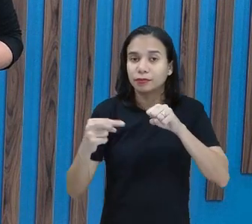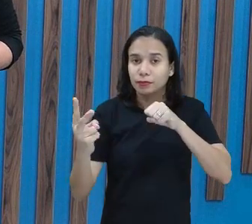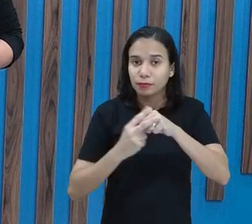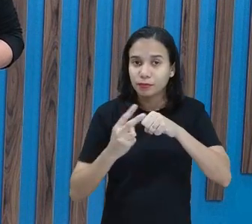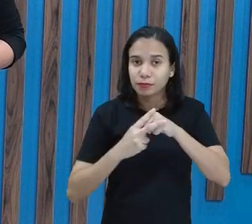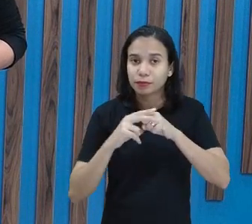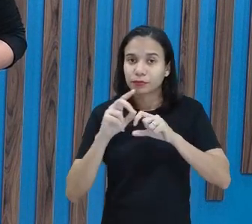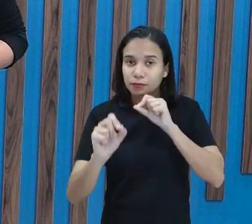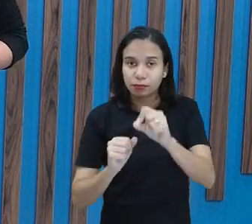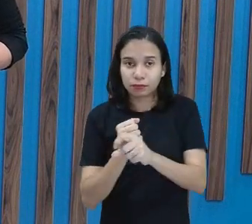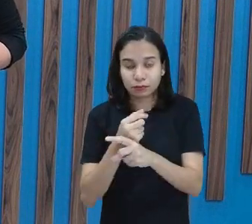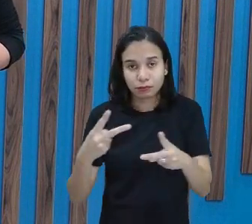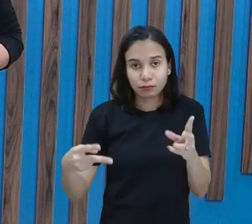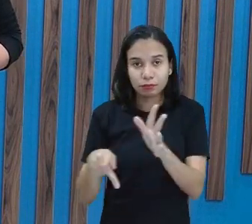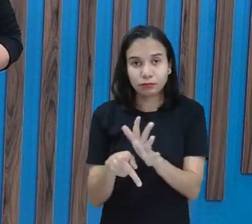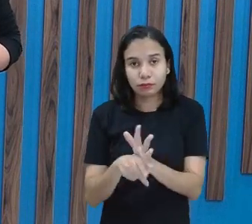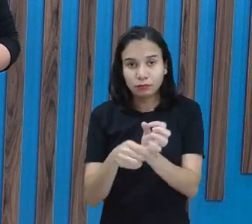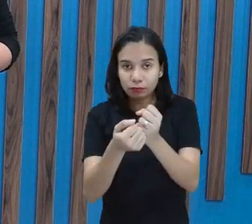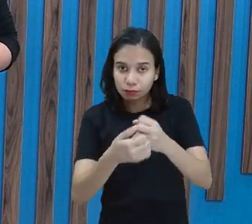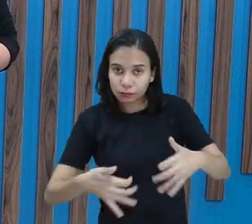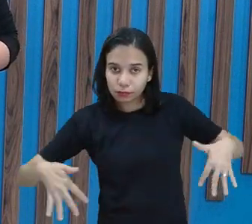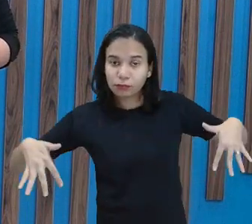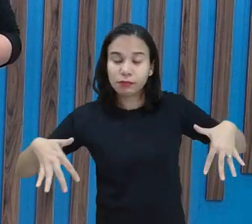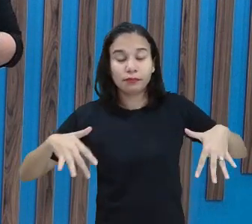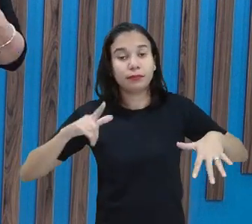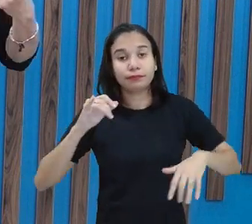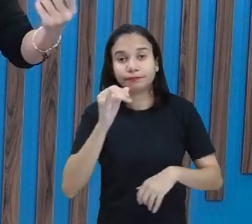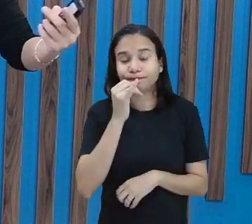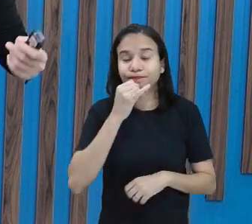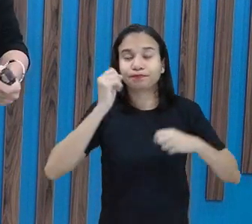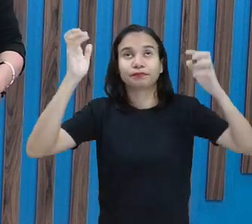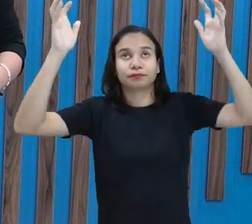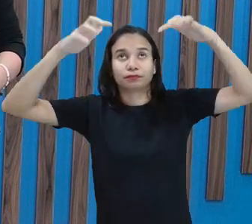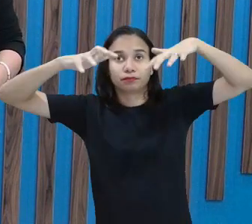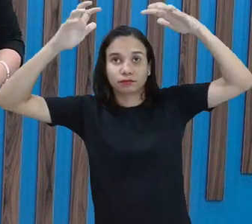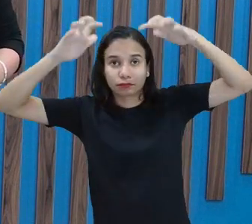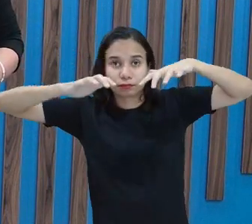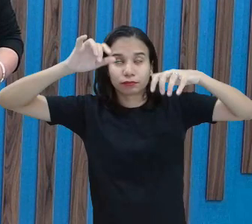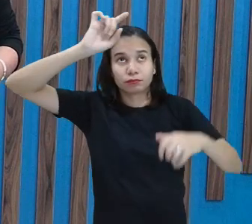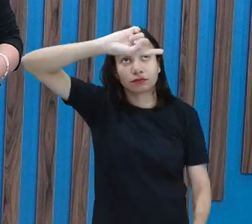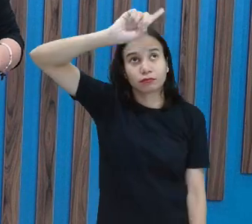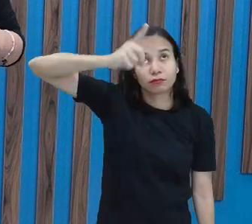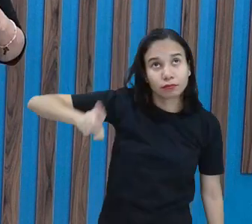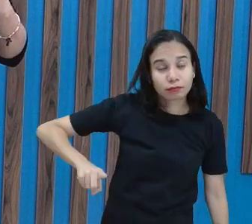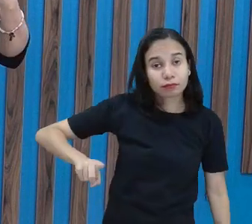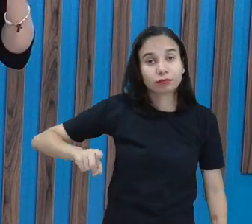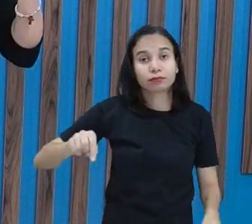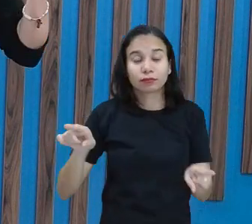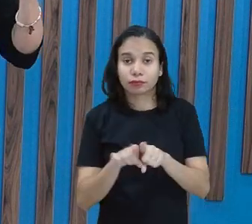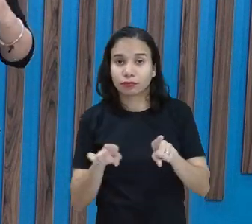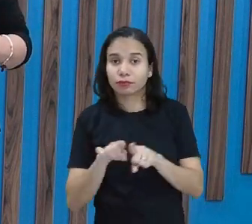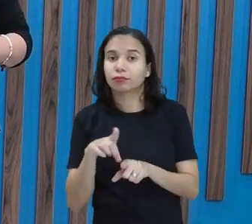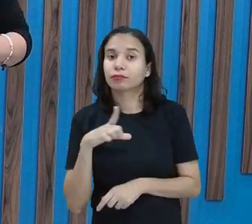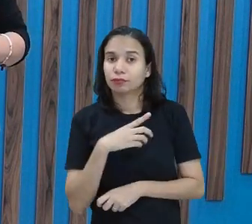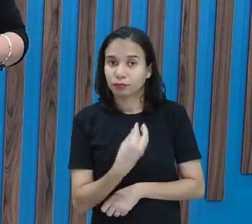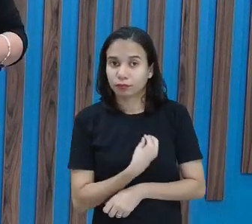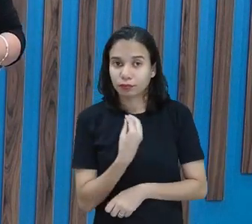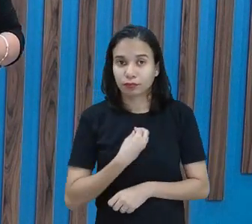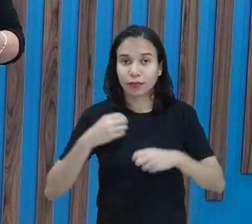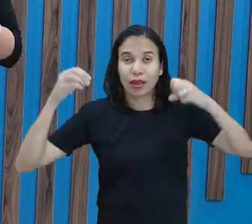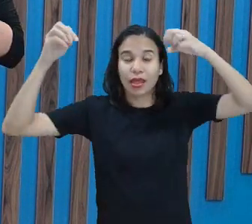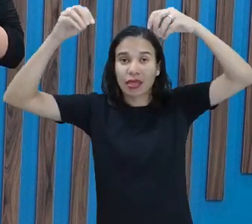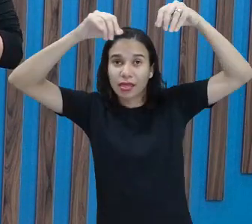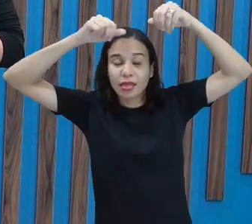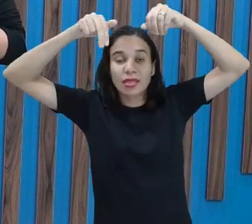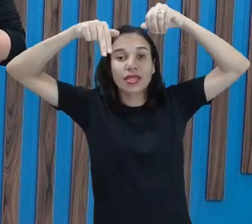são aqueles fenômenos da natureza. Então, chover, relampejar, trovejar,